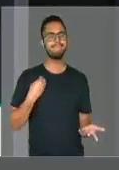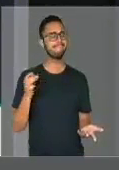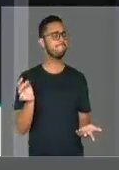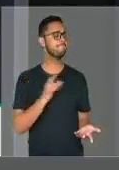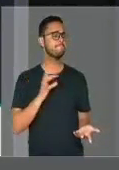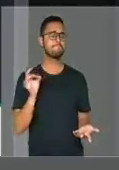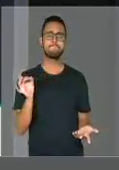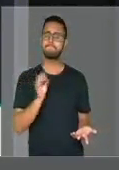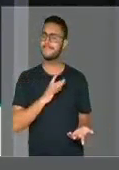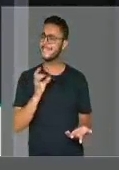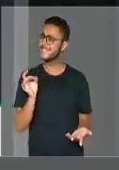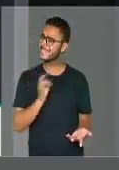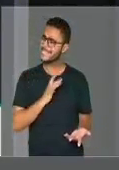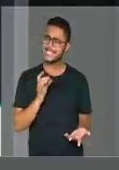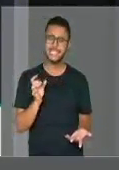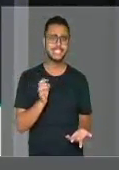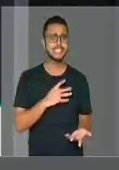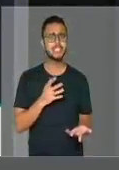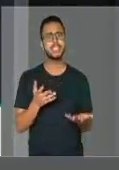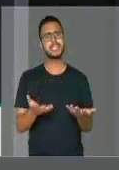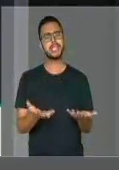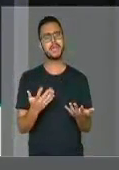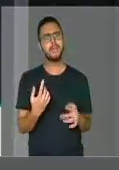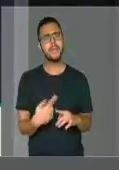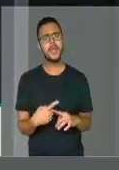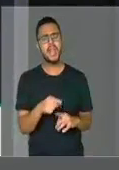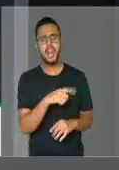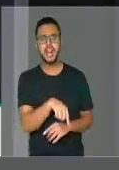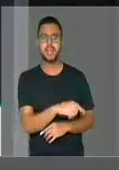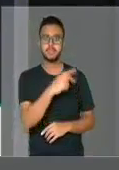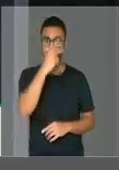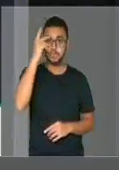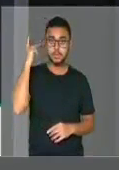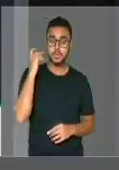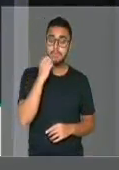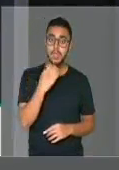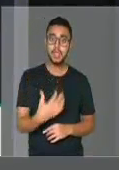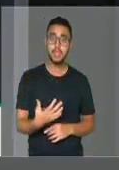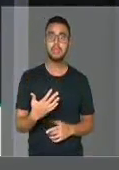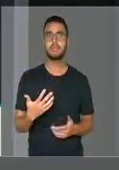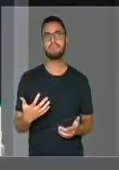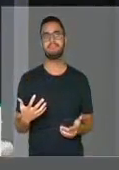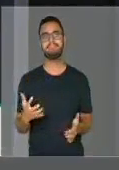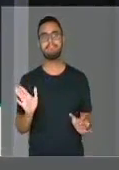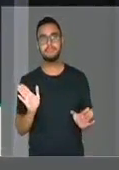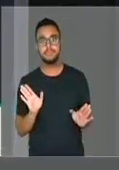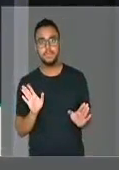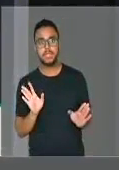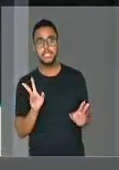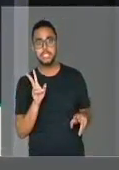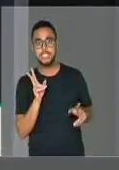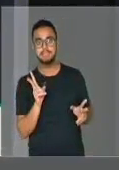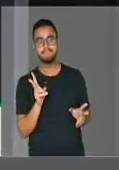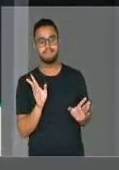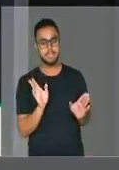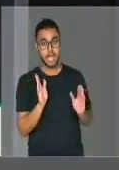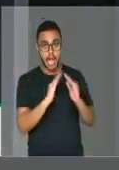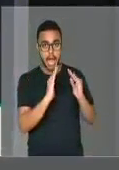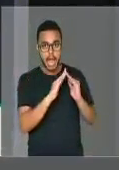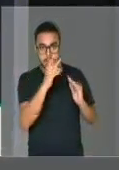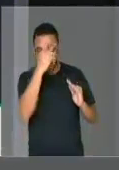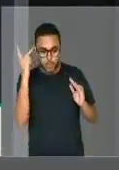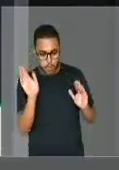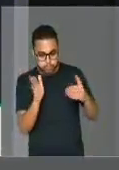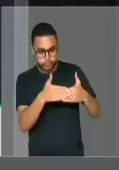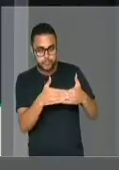terror, onde as pessoas de bem estão se trancafiando nas suas casas e ainda